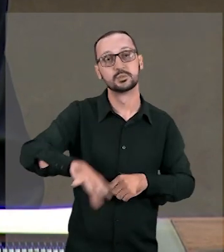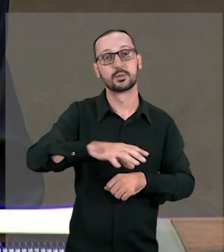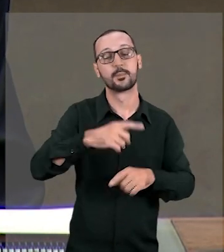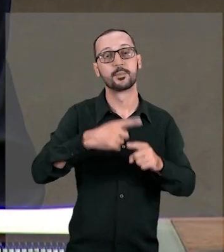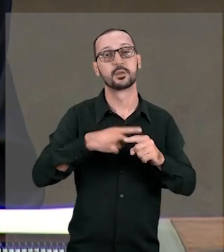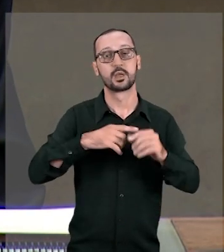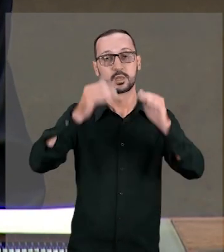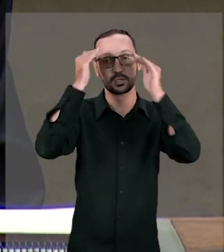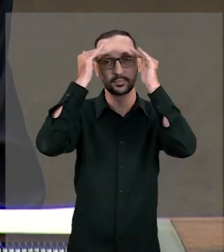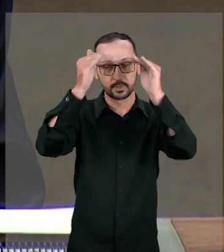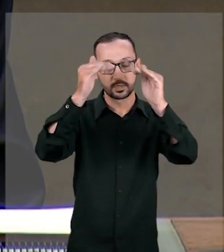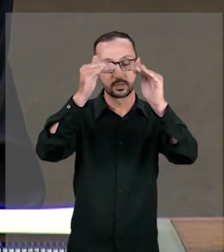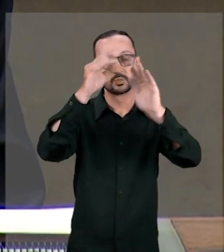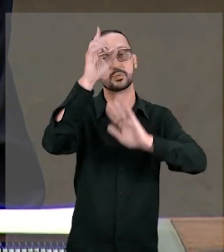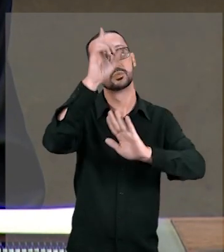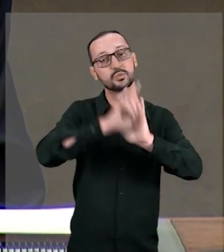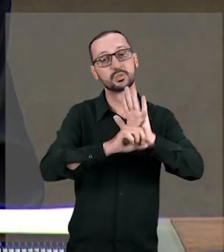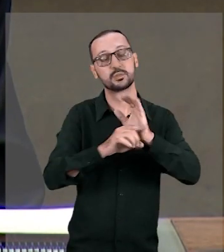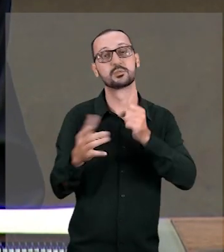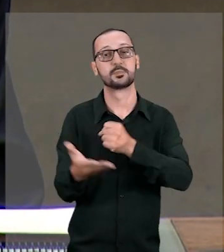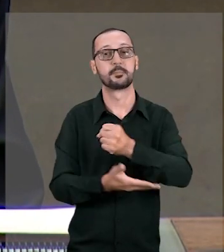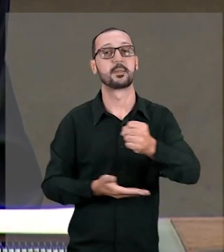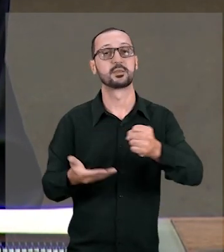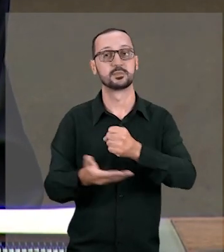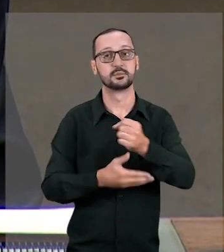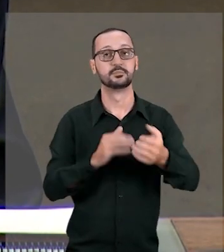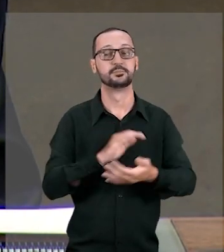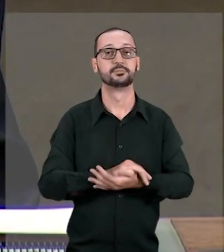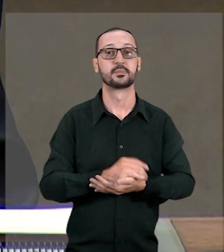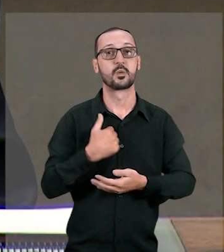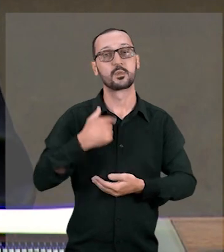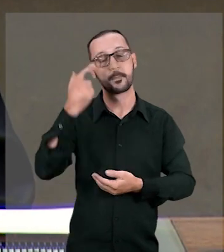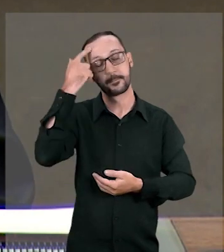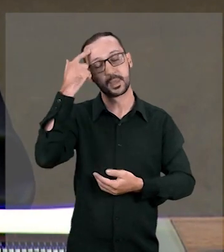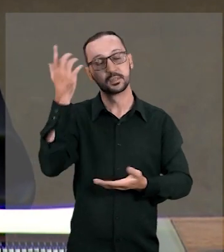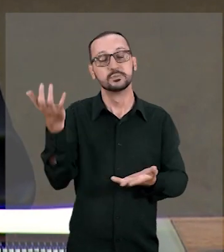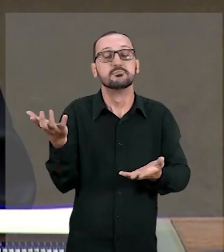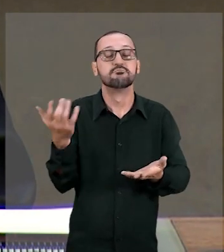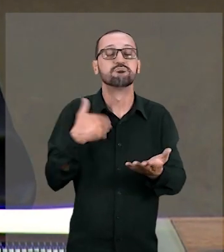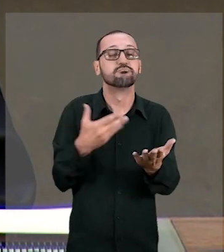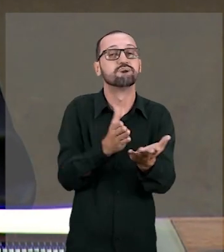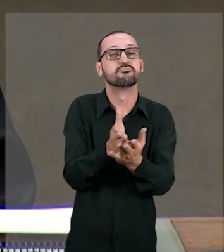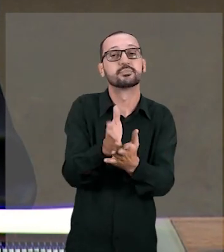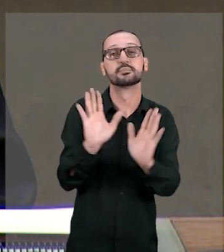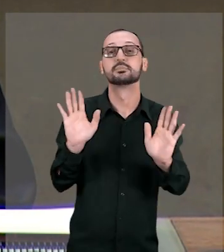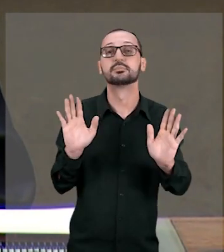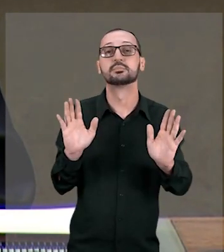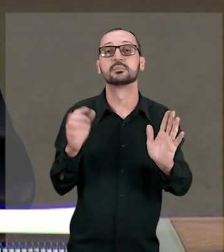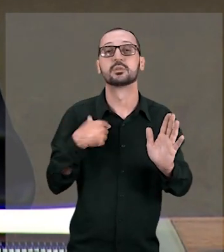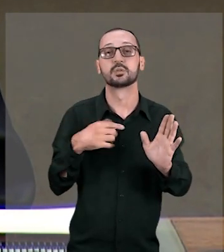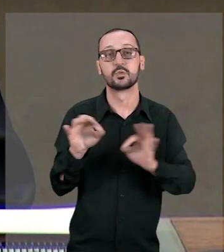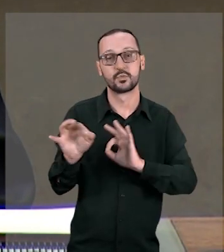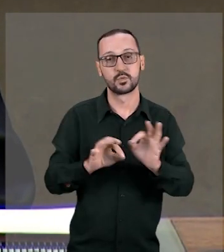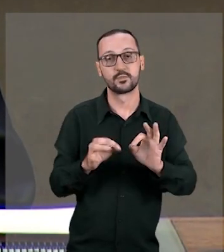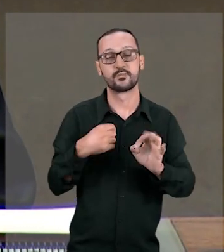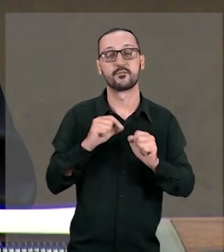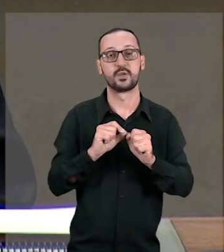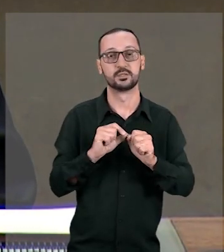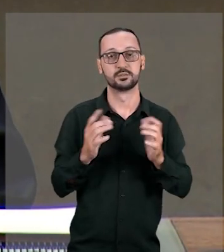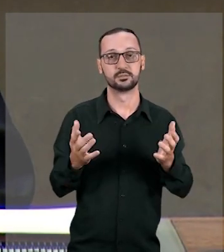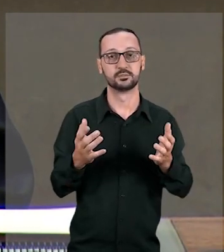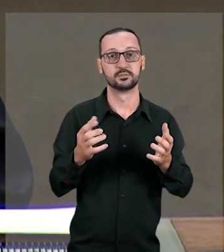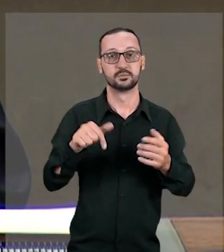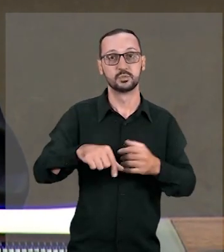vez respeitados os direitos fundamentais. É assim que eu penso e é assim que eu faço.